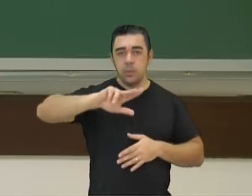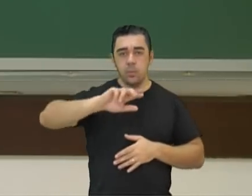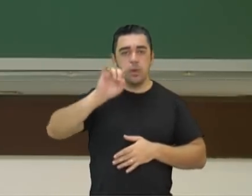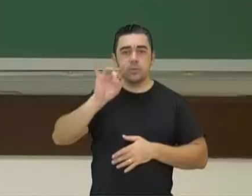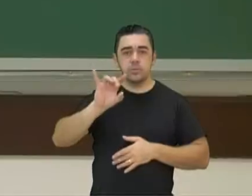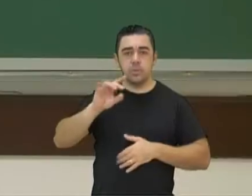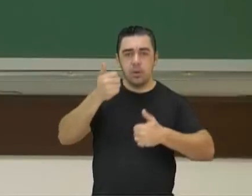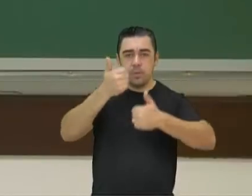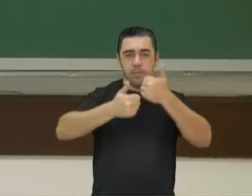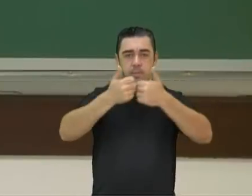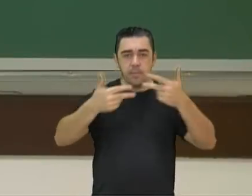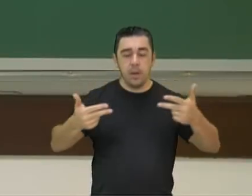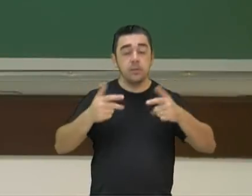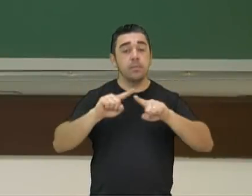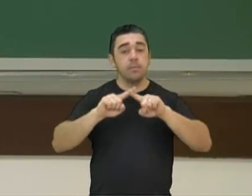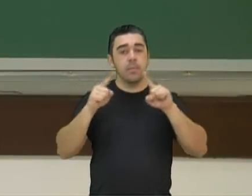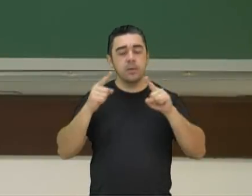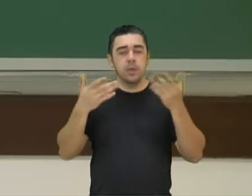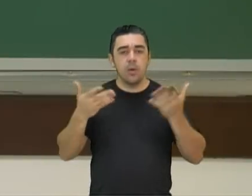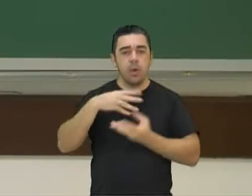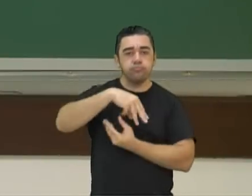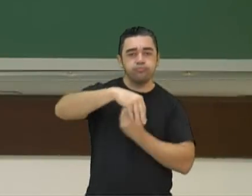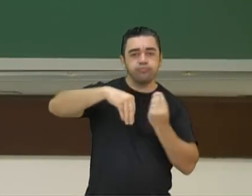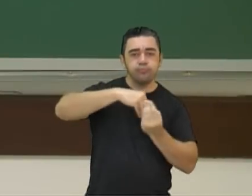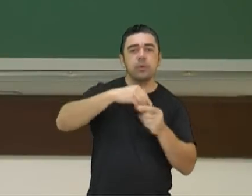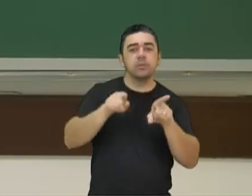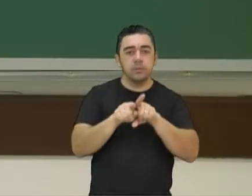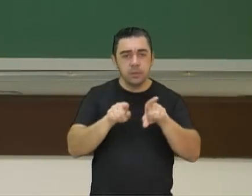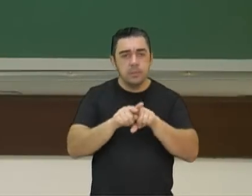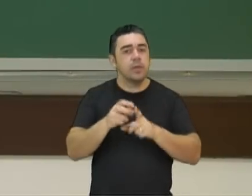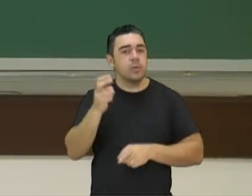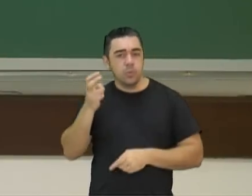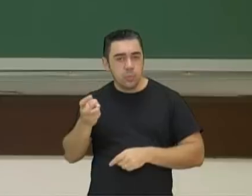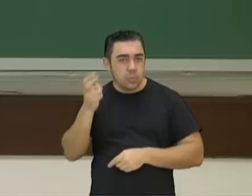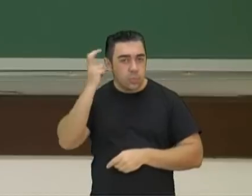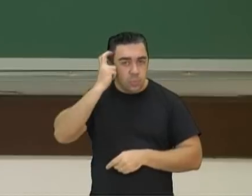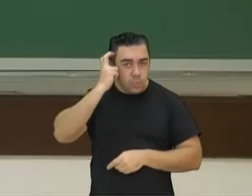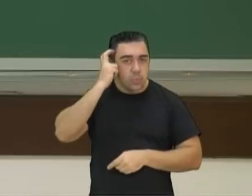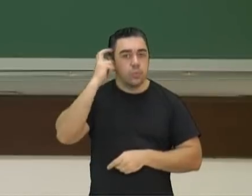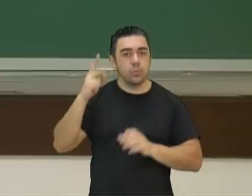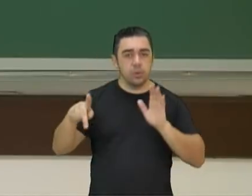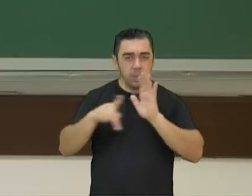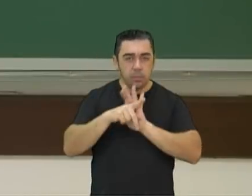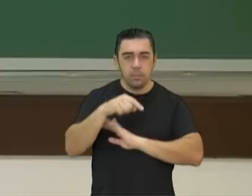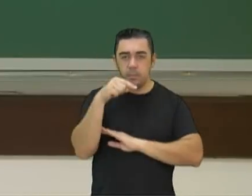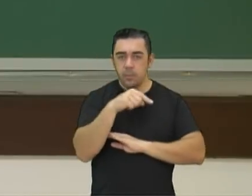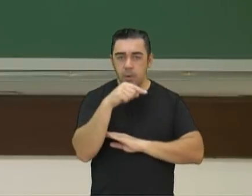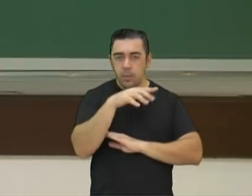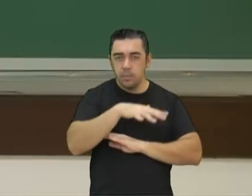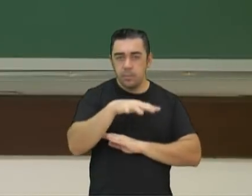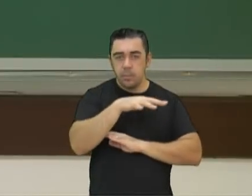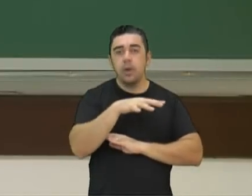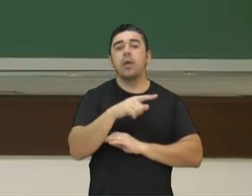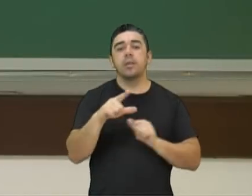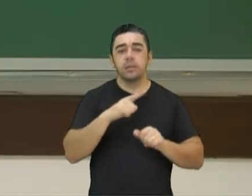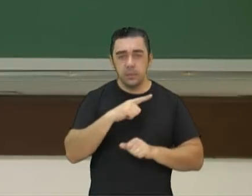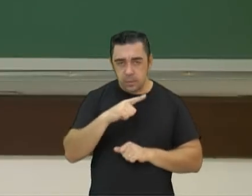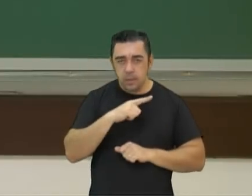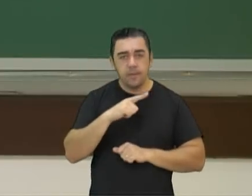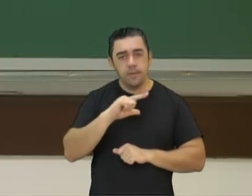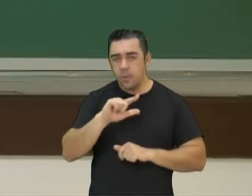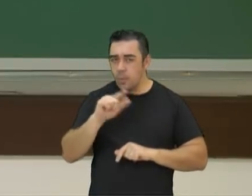mas ele acabou envolvendo outras manifestações a essa prática, agregando